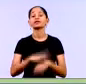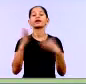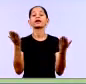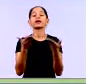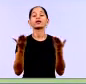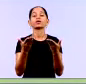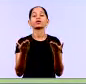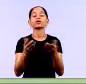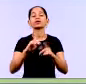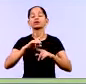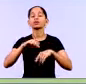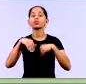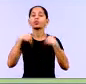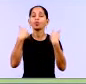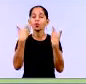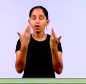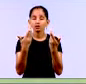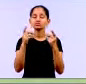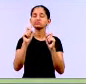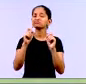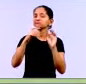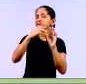Percentual de resíduos.